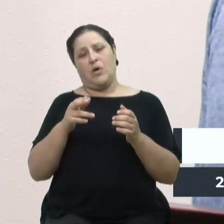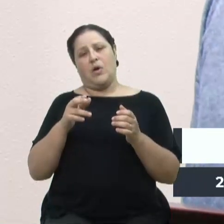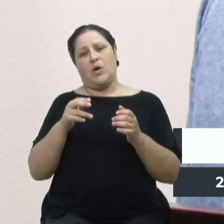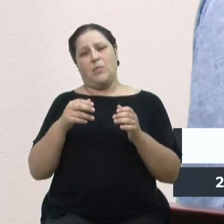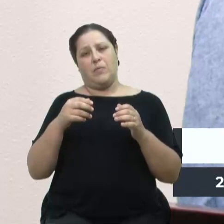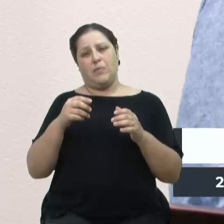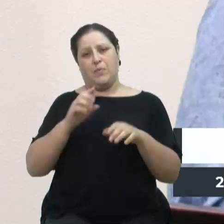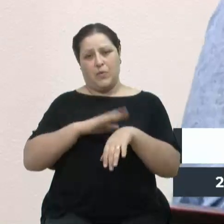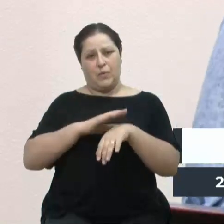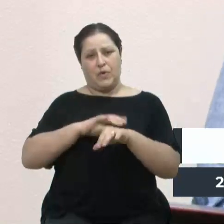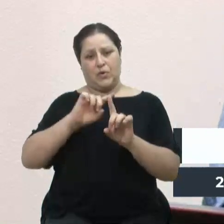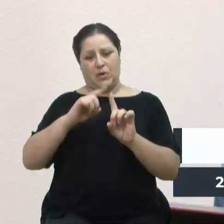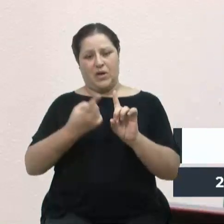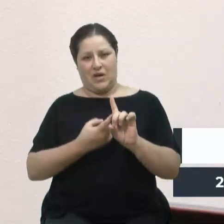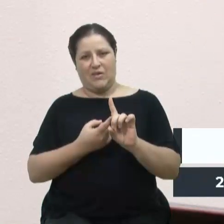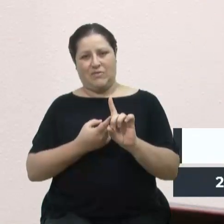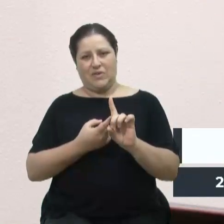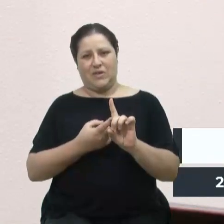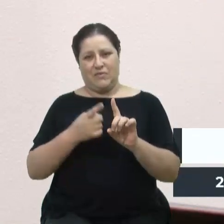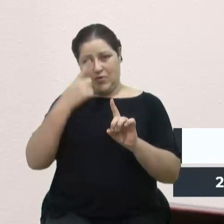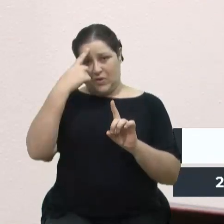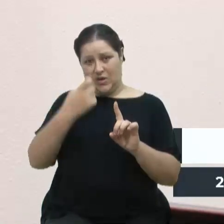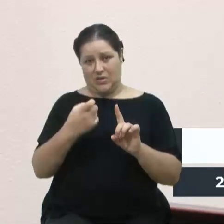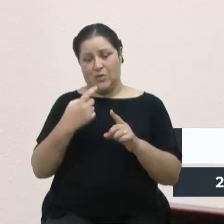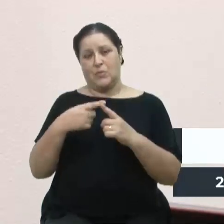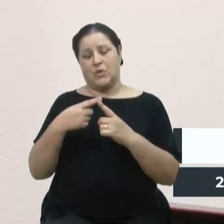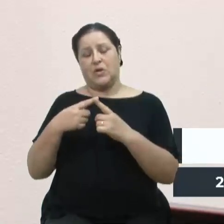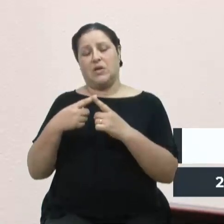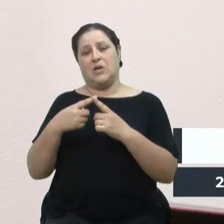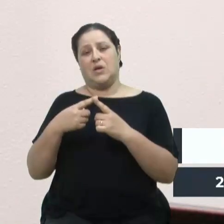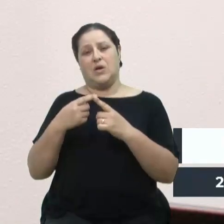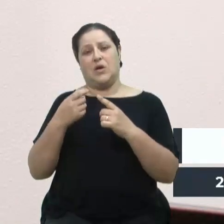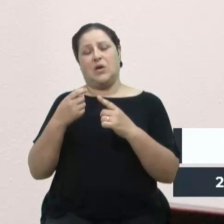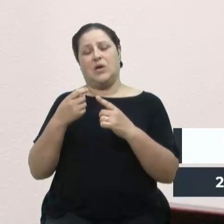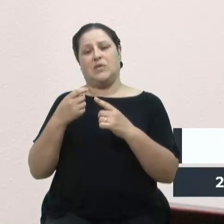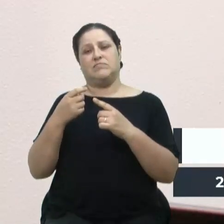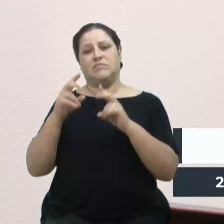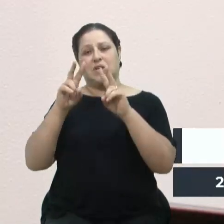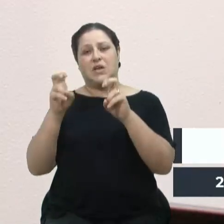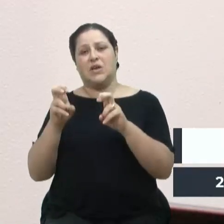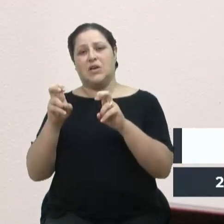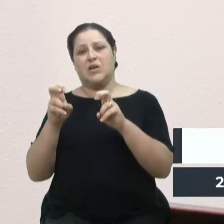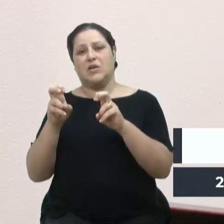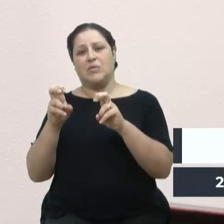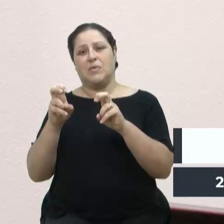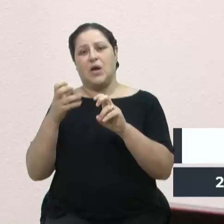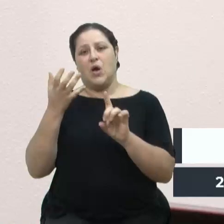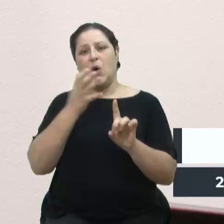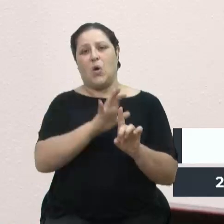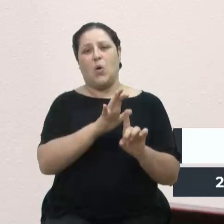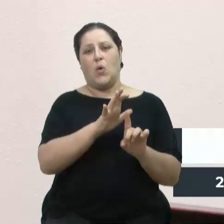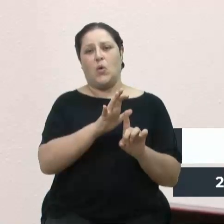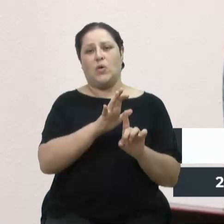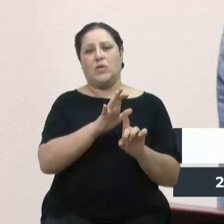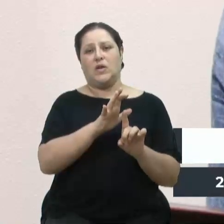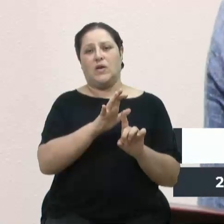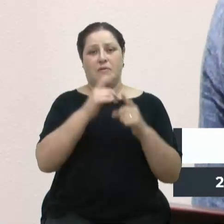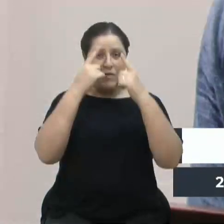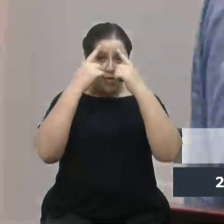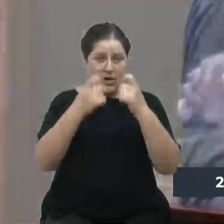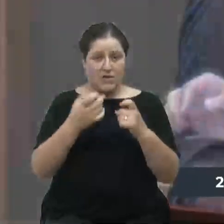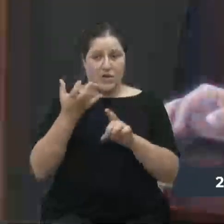que o tema do combate à violência às mulheres sempre esteve em evidência na minha fala, na